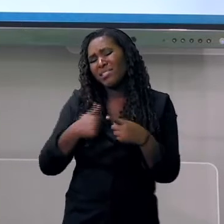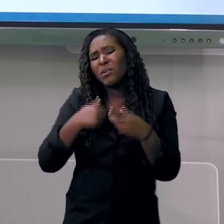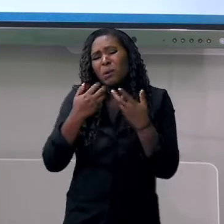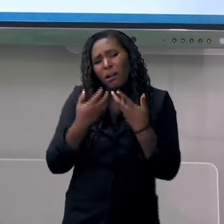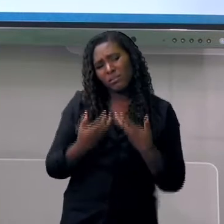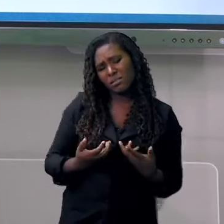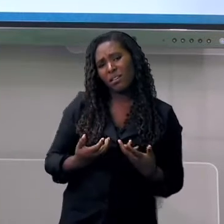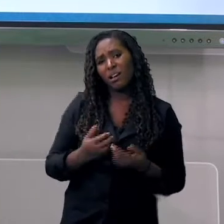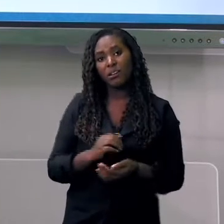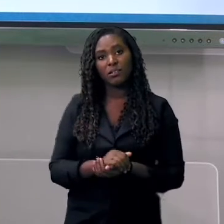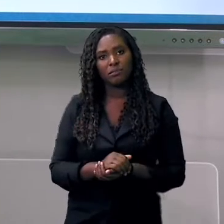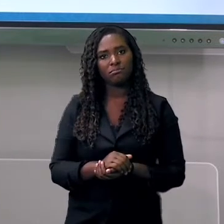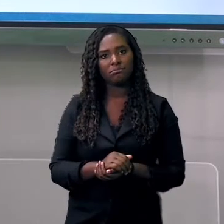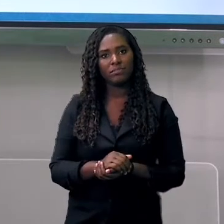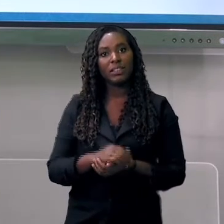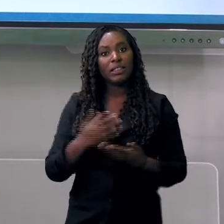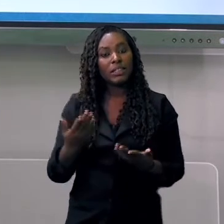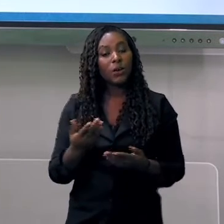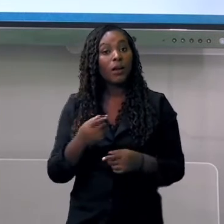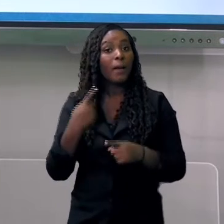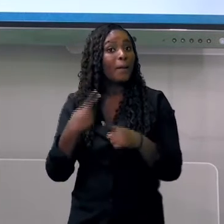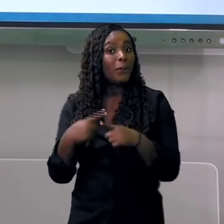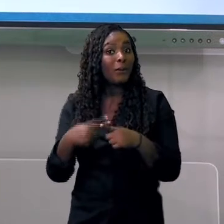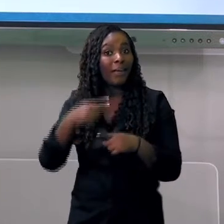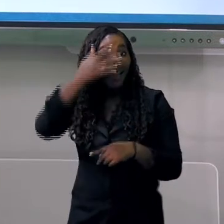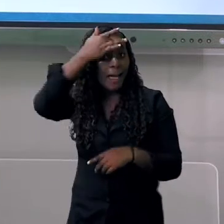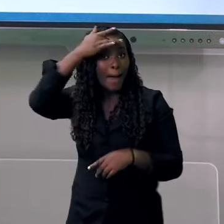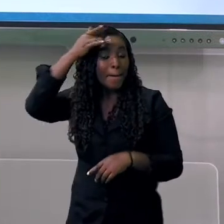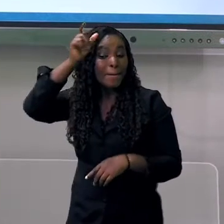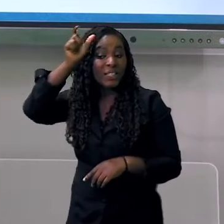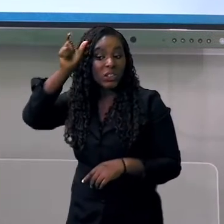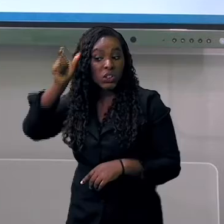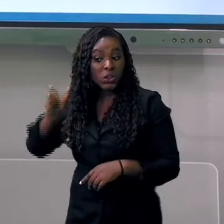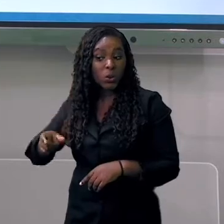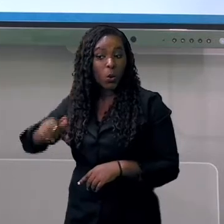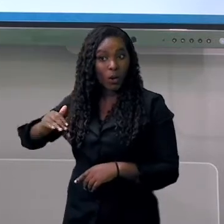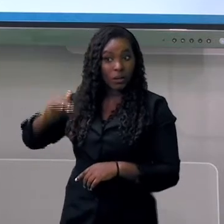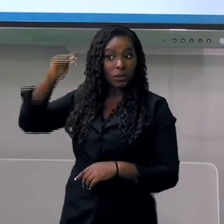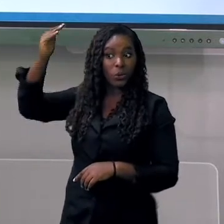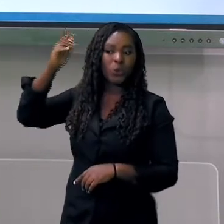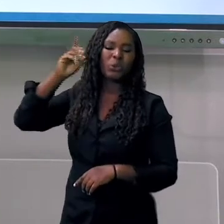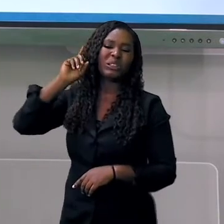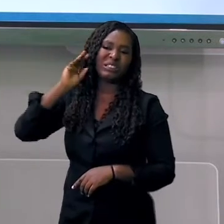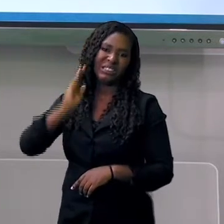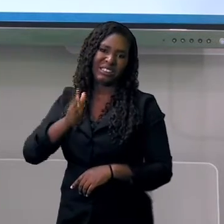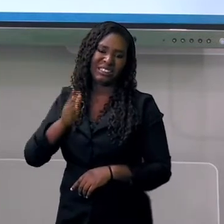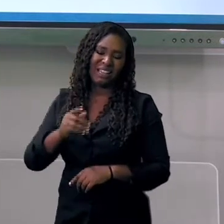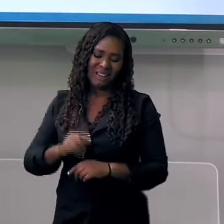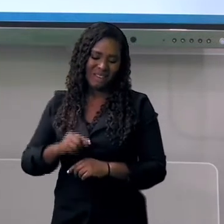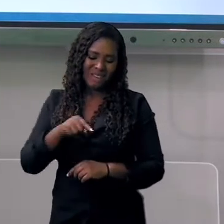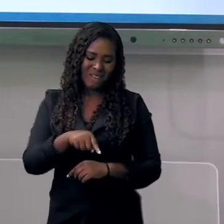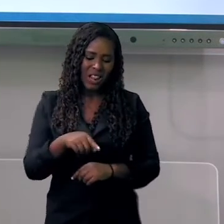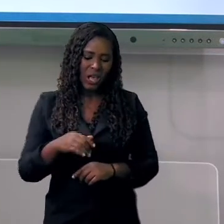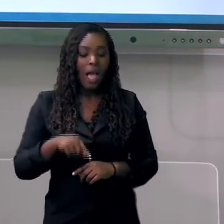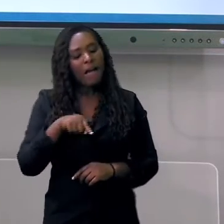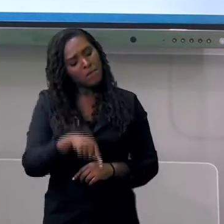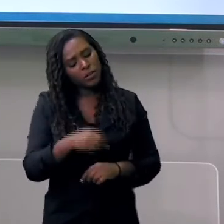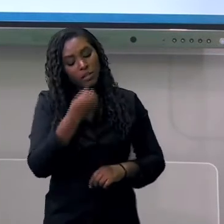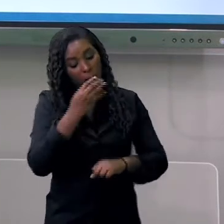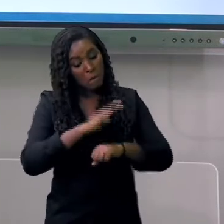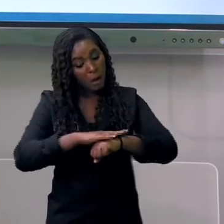mesmo isso para ela? Ou será que lá no fundo ela gostaria de despertar a serelepe dentro dela, fazer